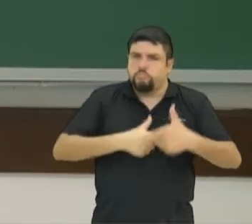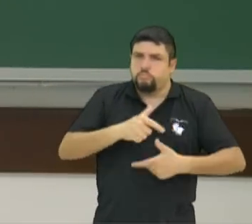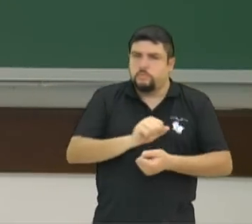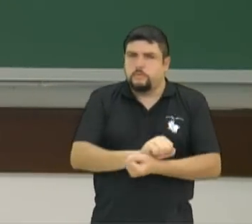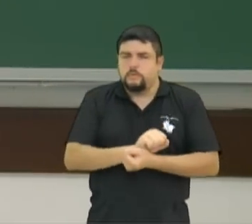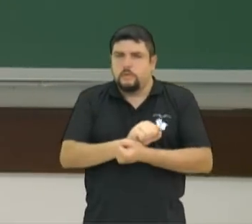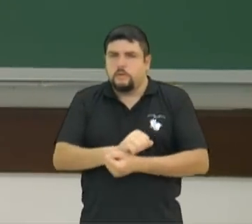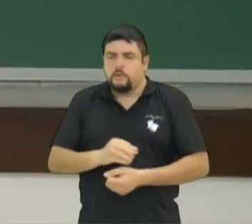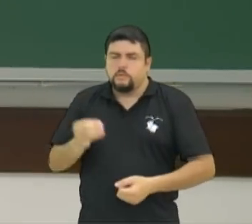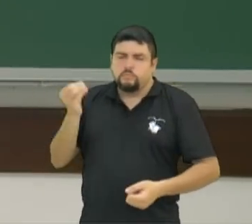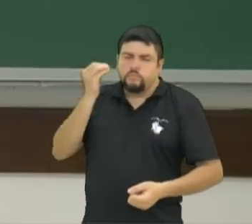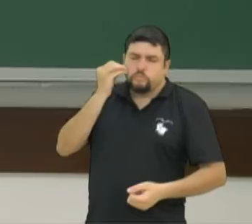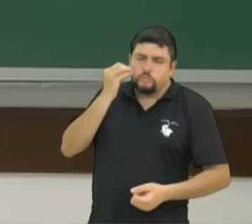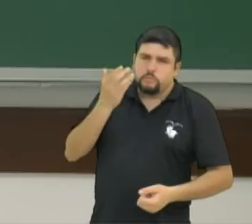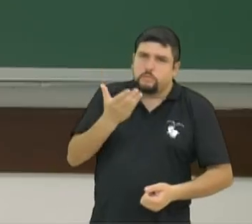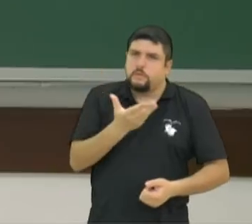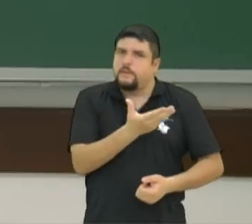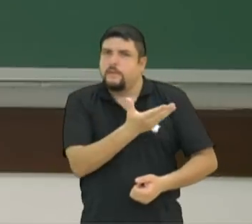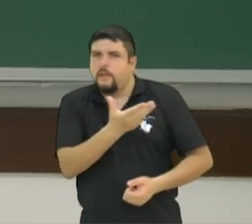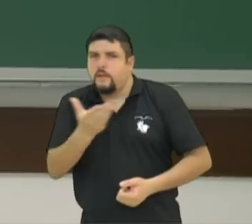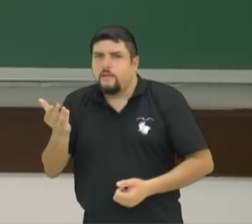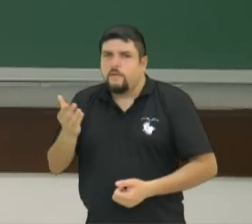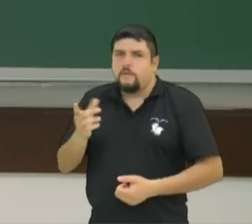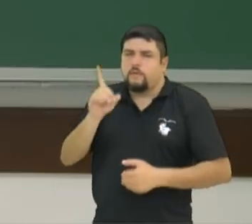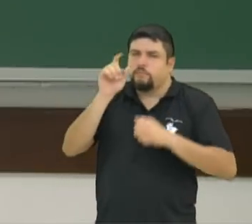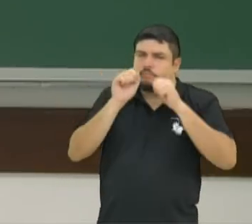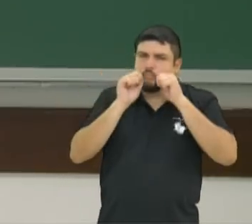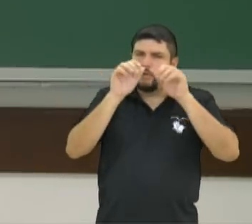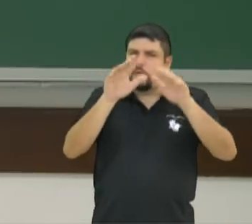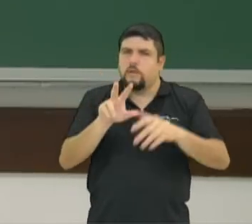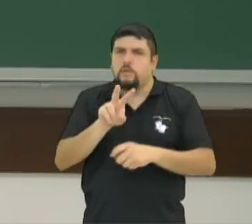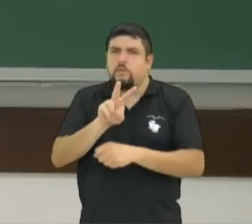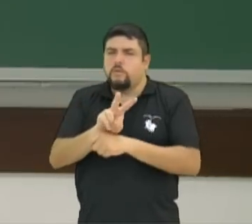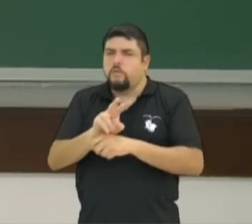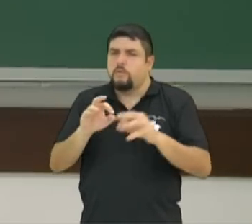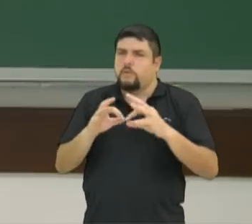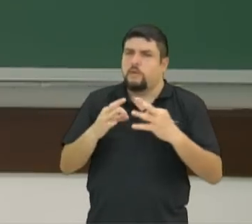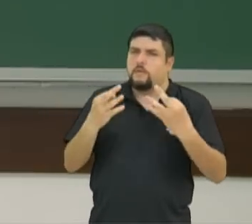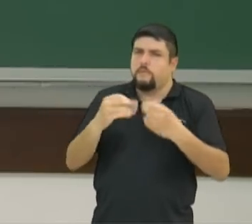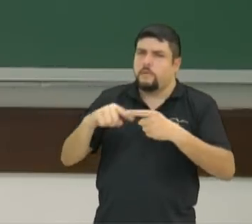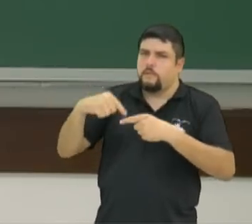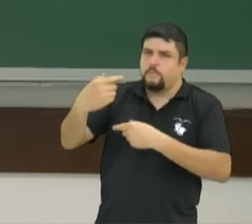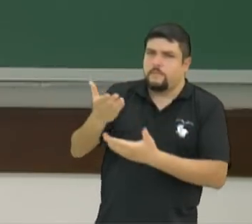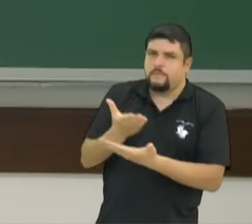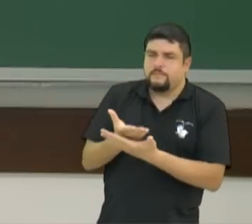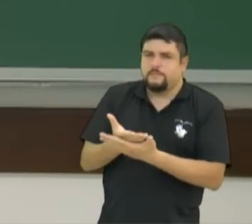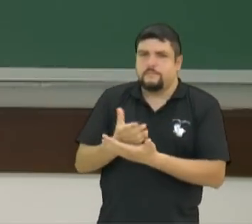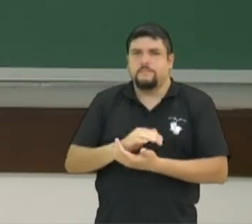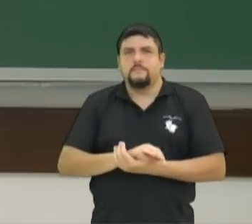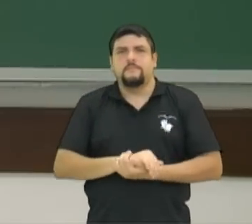Um beijo muito grande para vocês, fiquem com Deus, cuidem-se, cuidem da família e até a próxima.